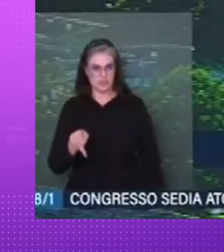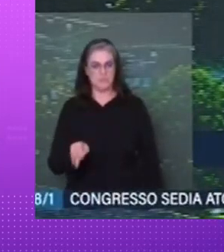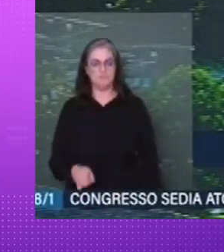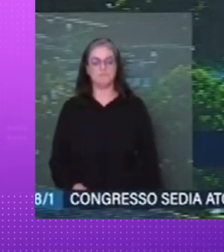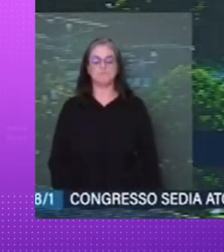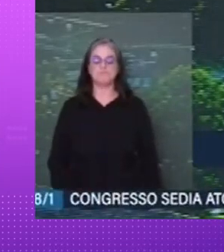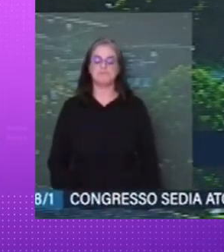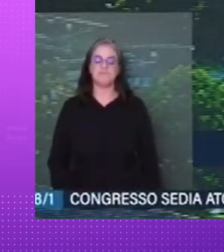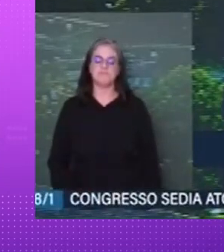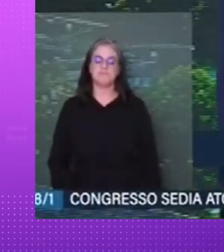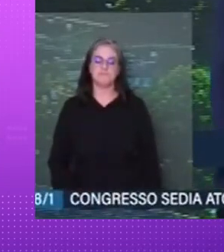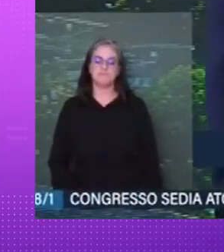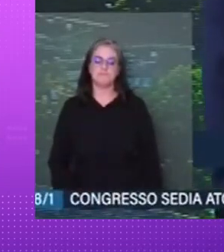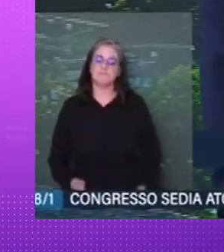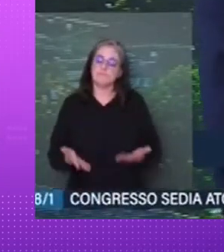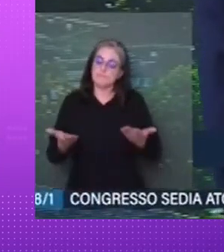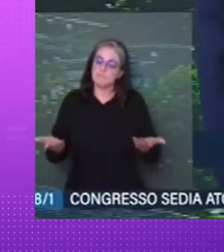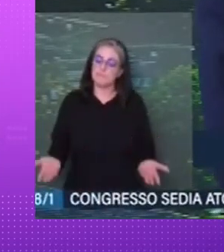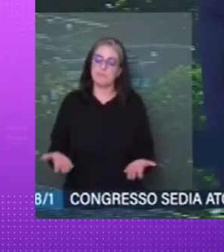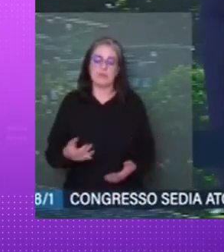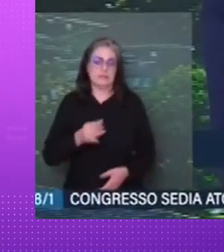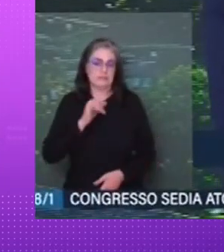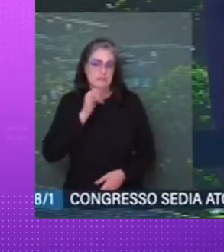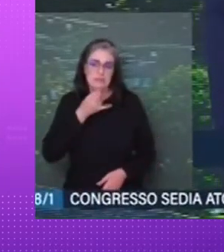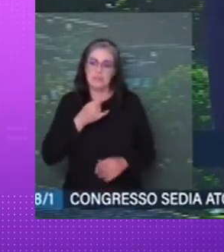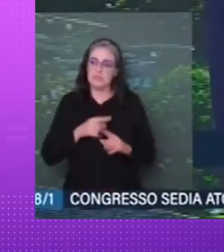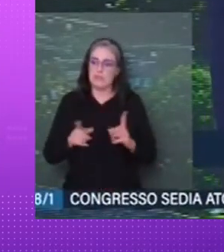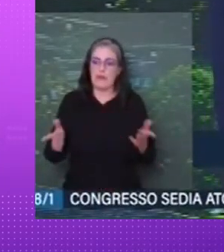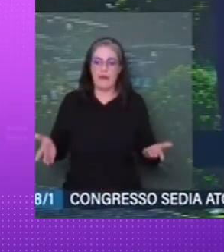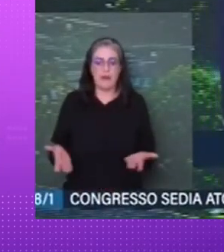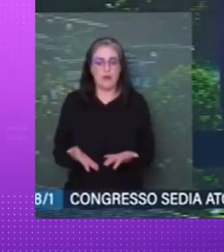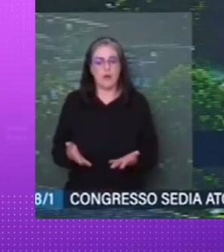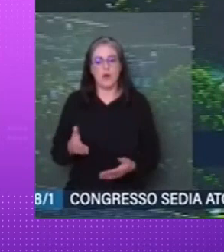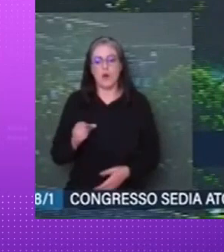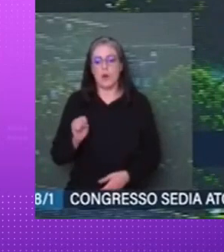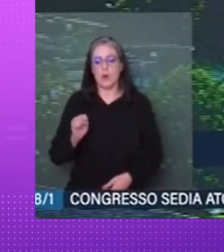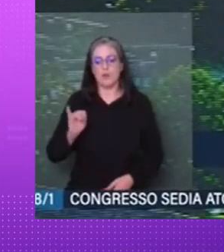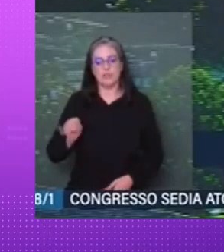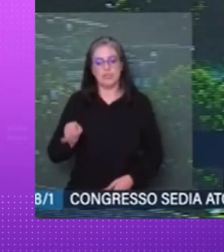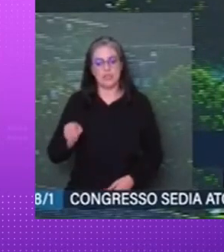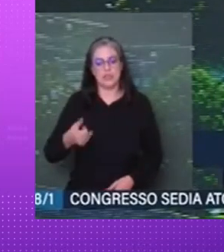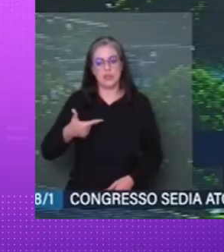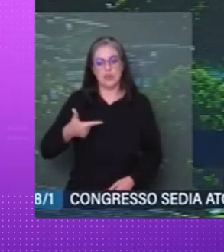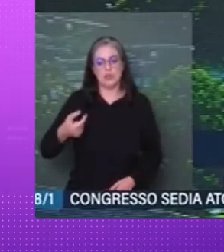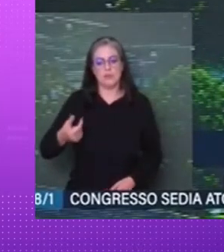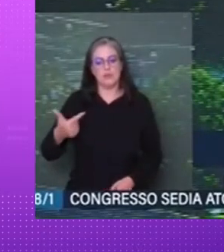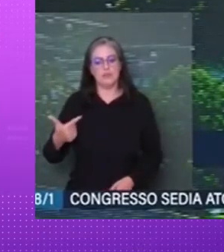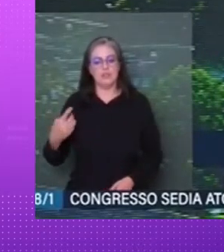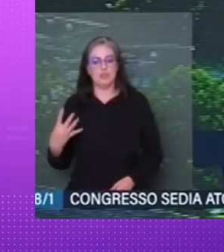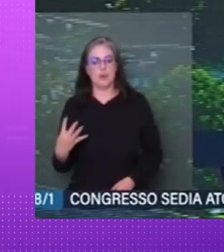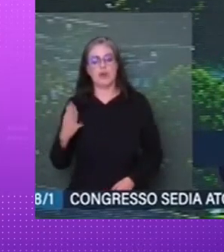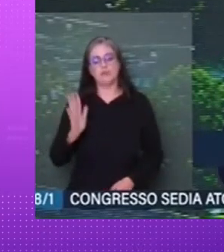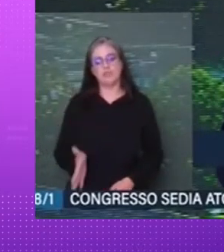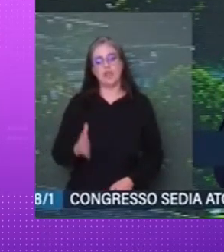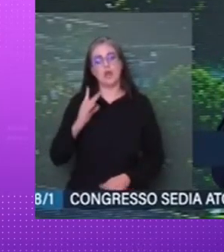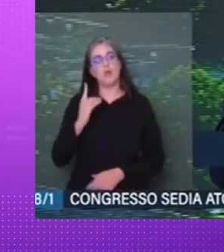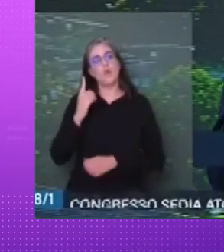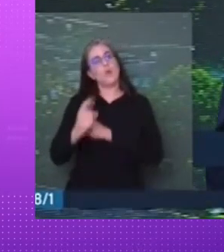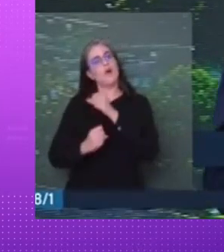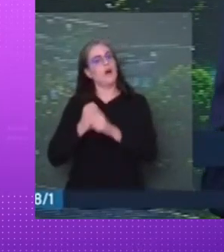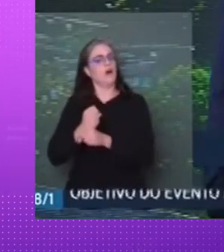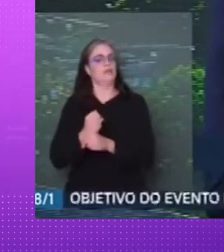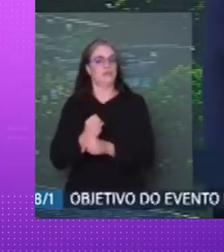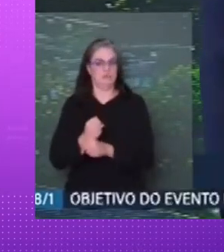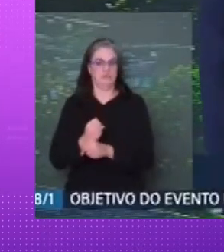falando que está acompanhando lá de Uberlândia, diretamente de Minas, né? E o Vladimir Filho também aqui no nosso chat.